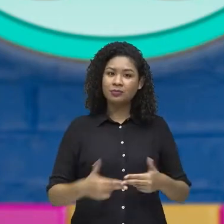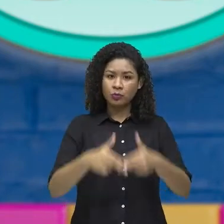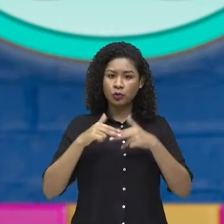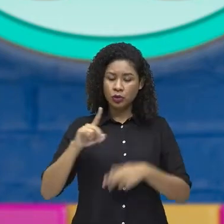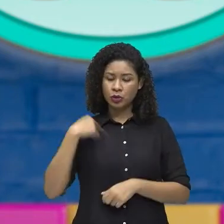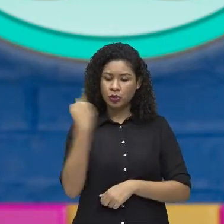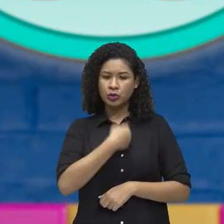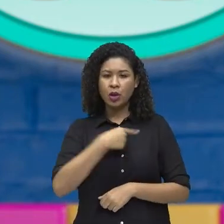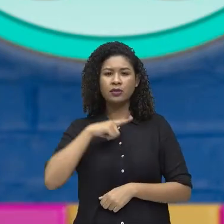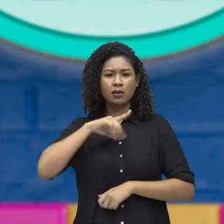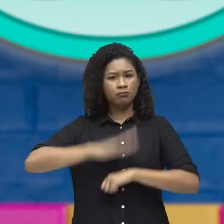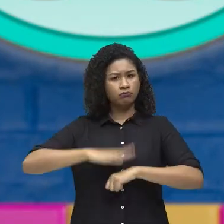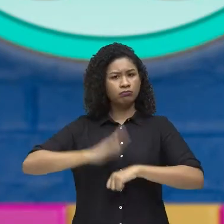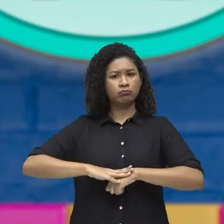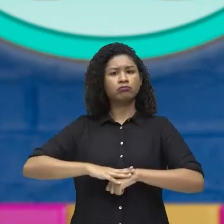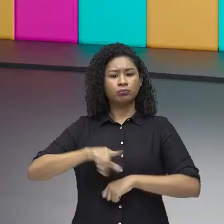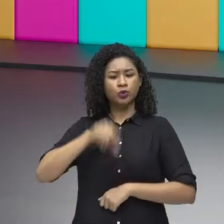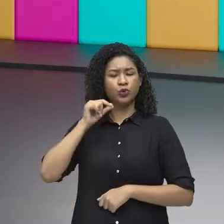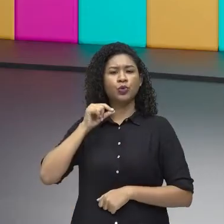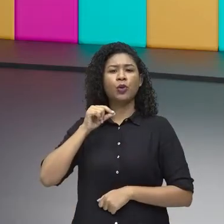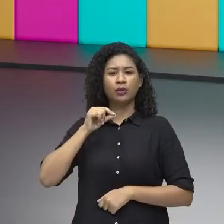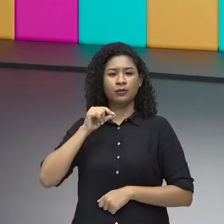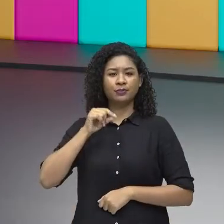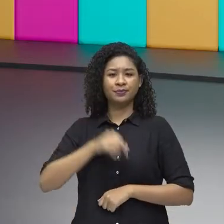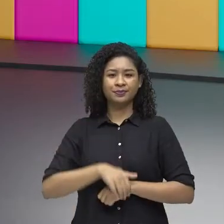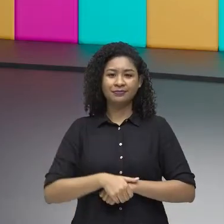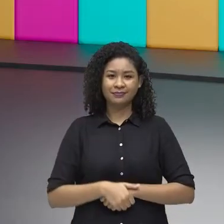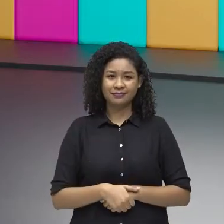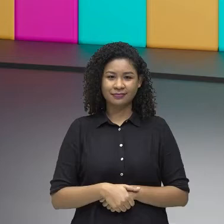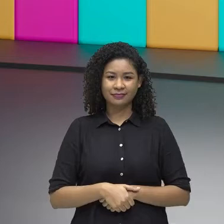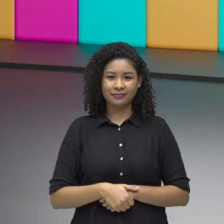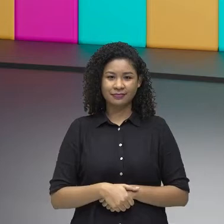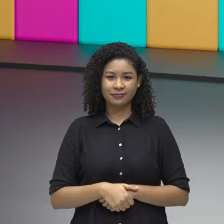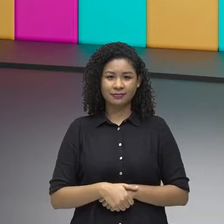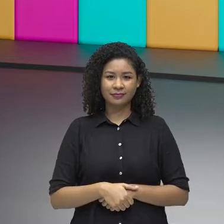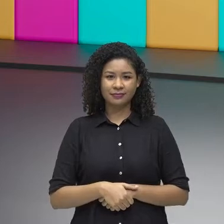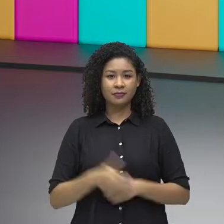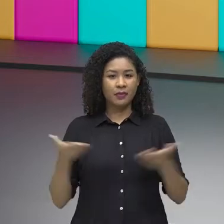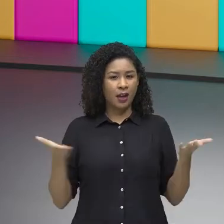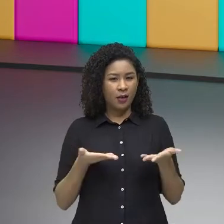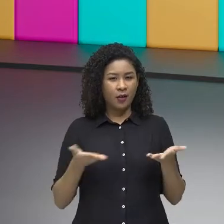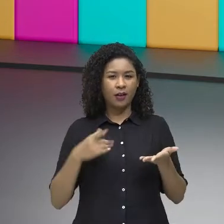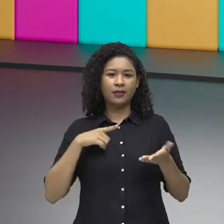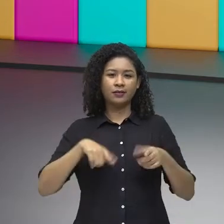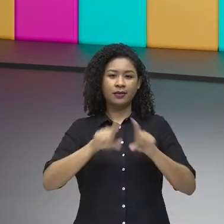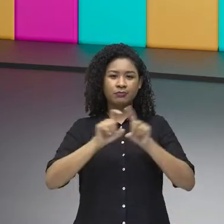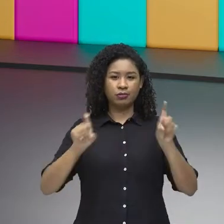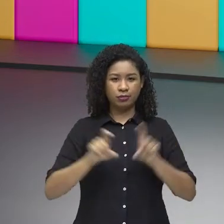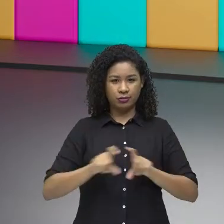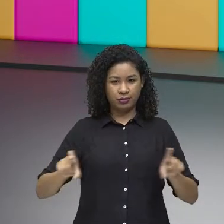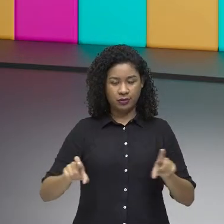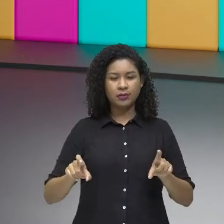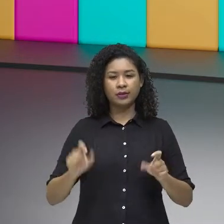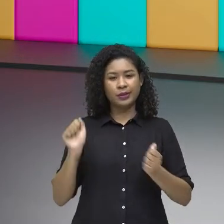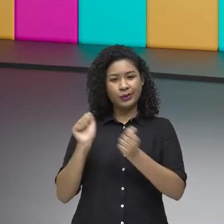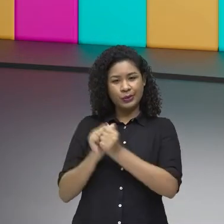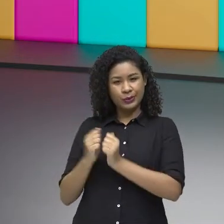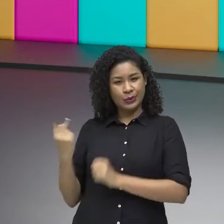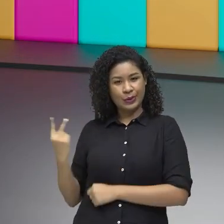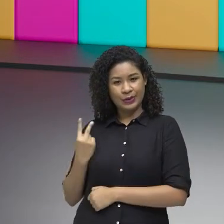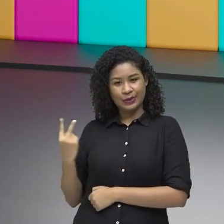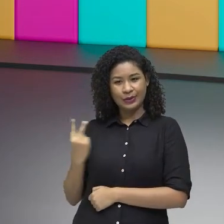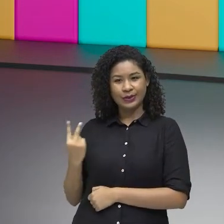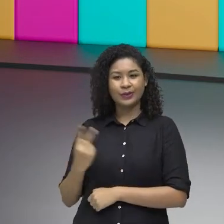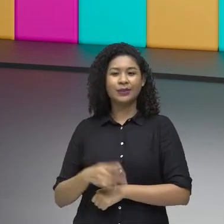essa escolha aí. Então, agora nós vamos... tem alguns versinhos aqui, que aí eu vou aqui junto com o Afonso,